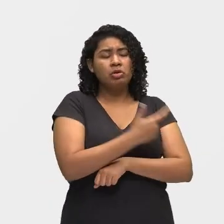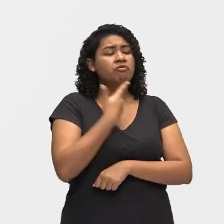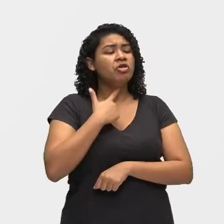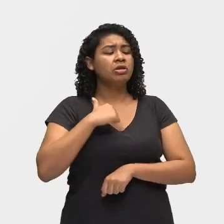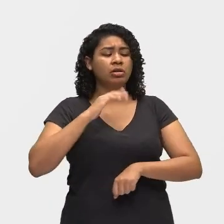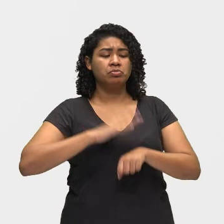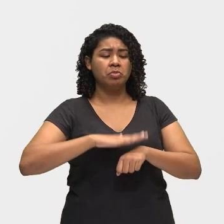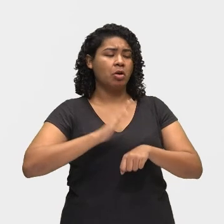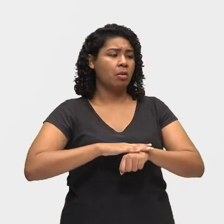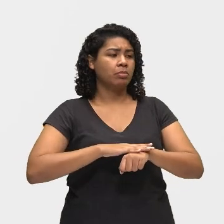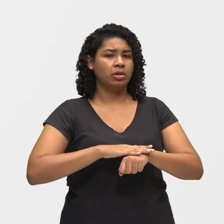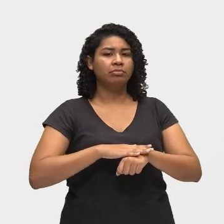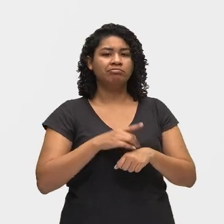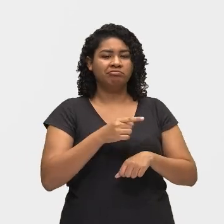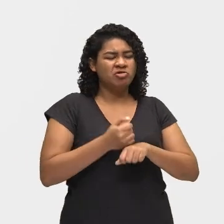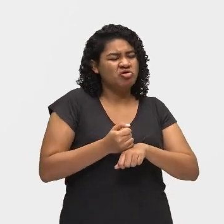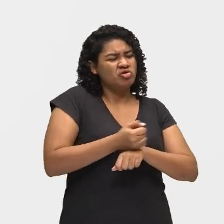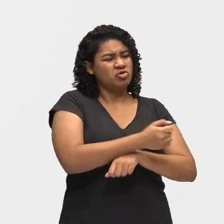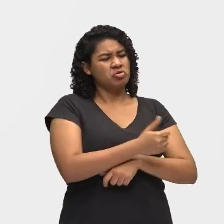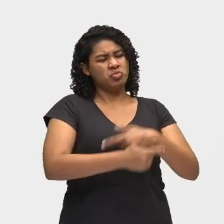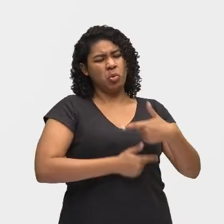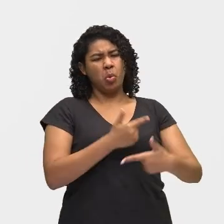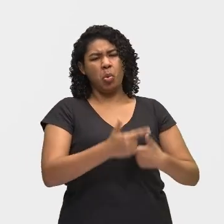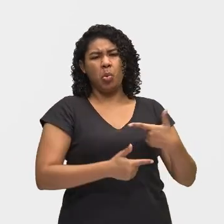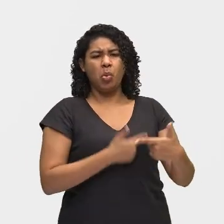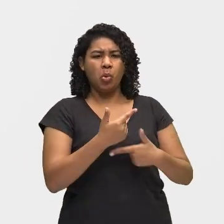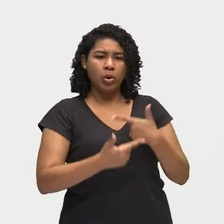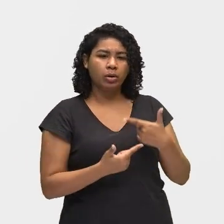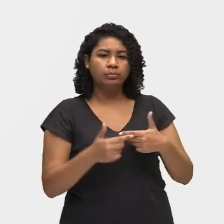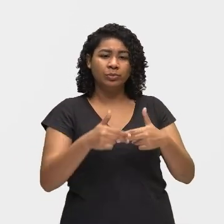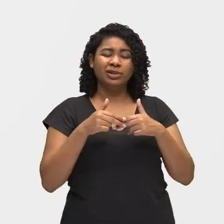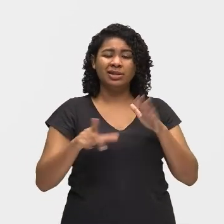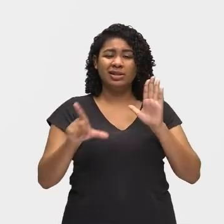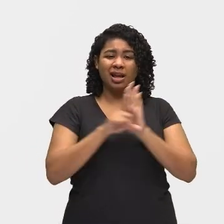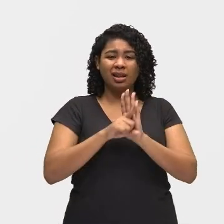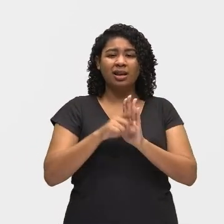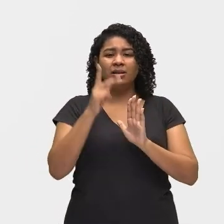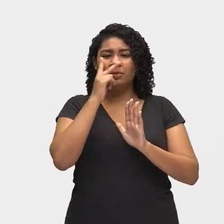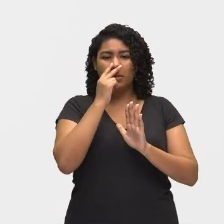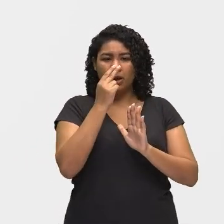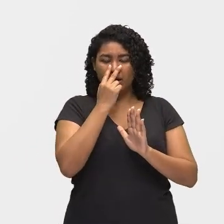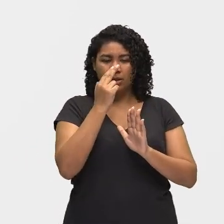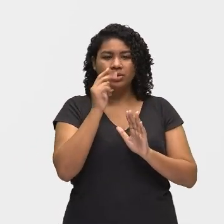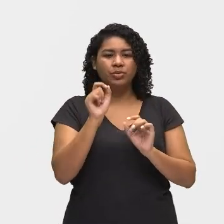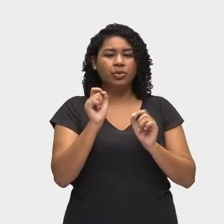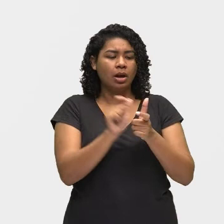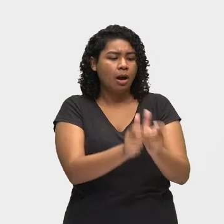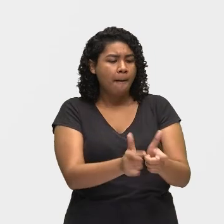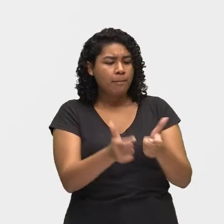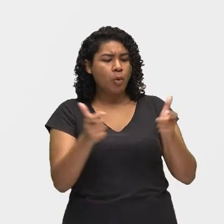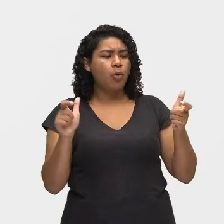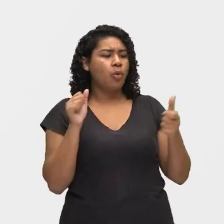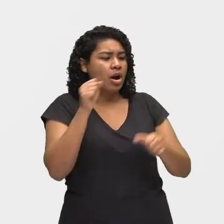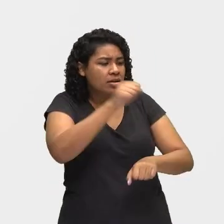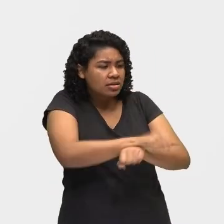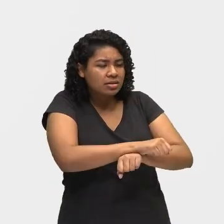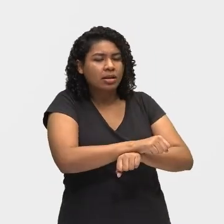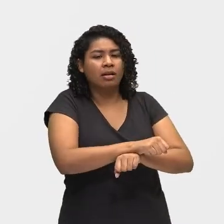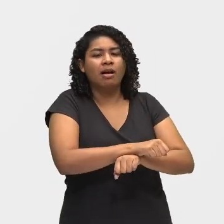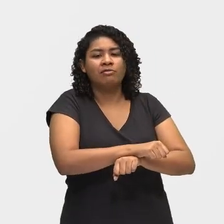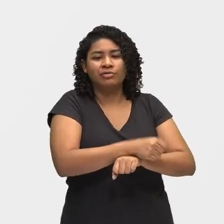Segundo, a lei de 1611 colaborou muito mais para ampliar a escravização dos indígenas do que